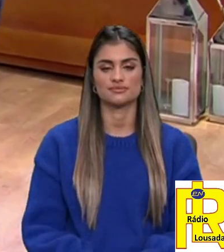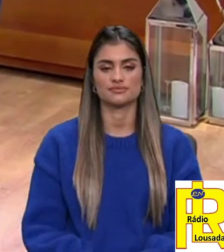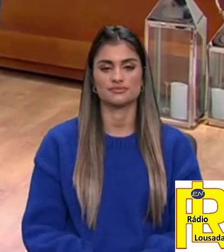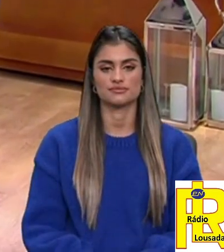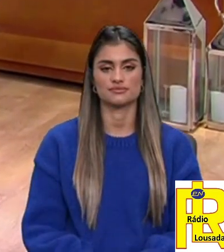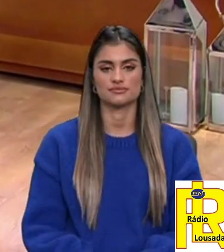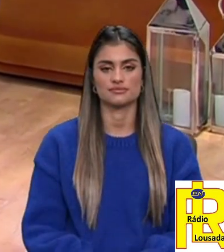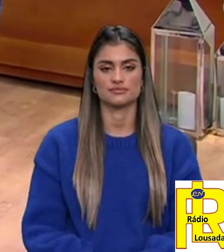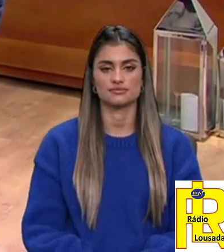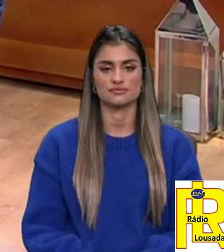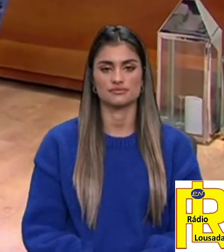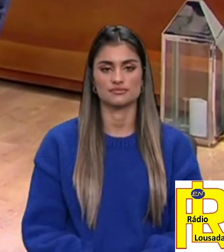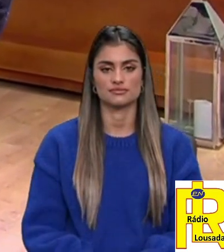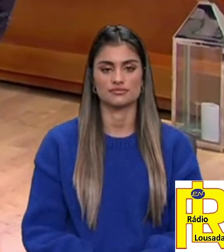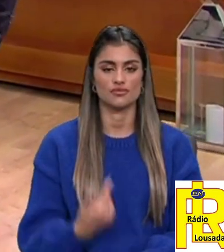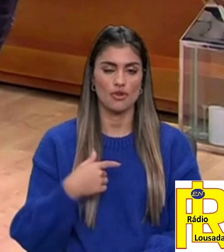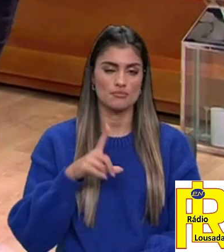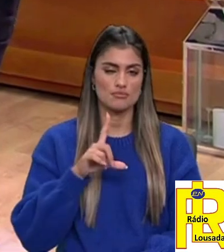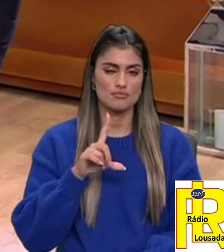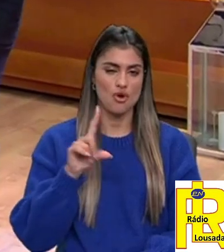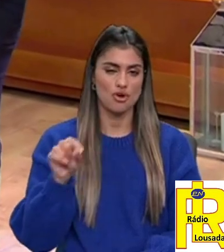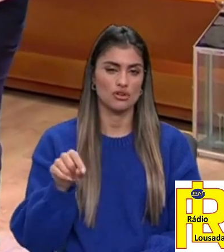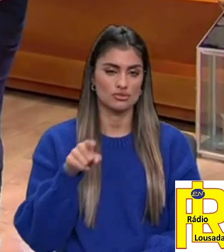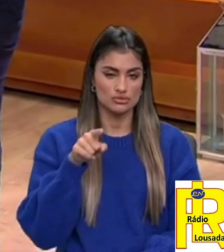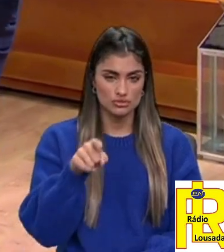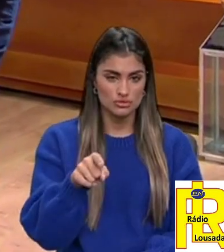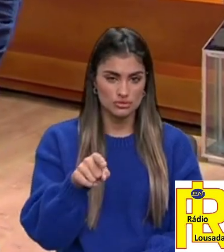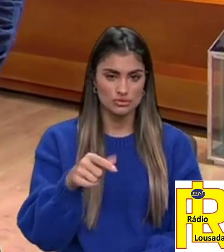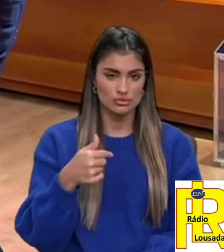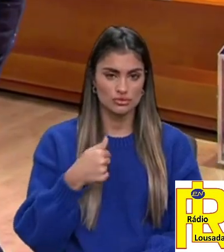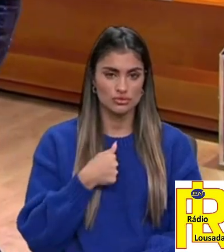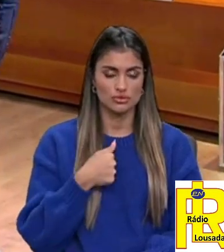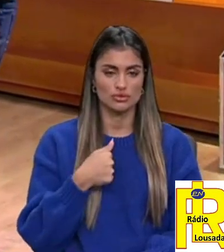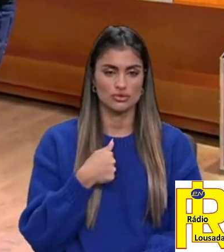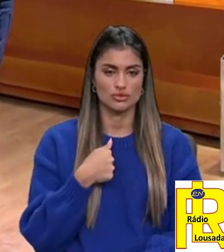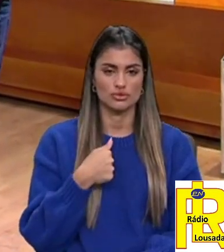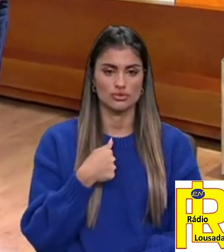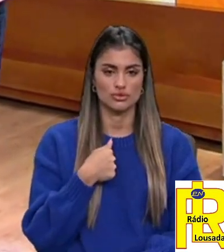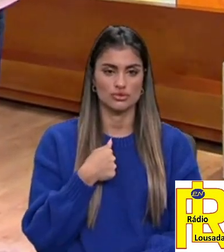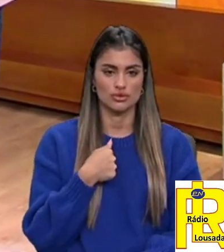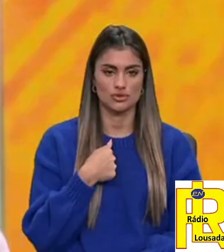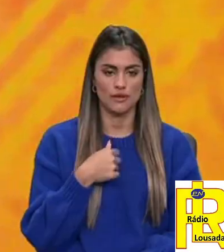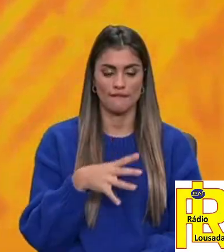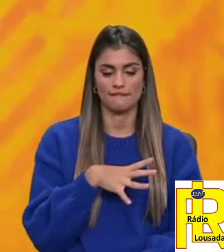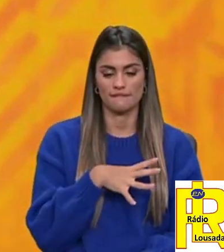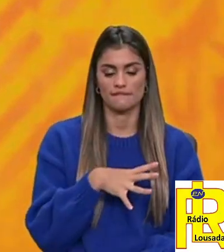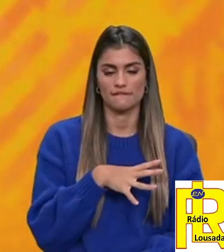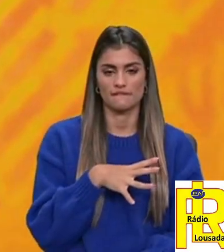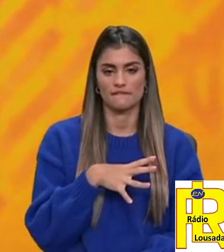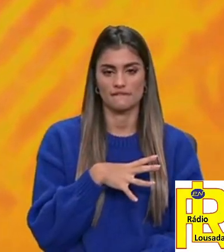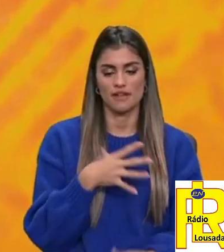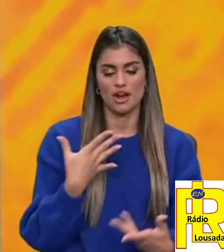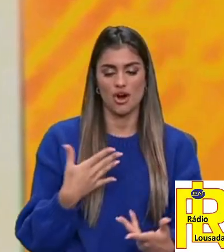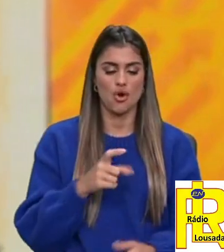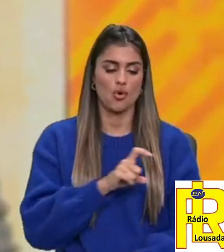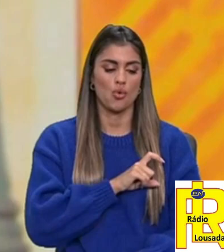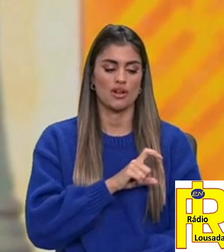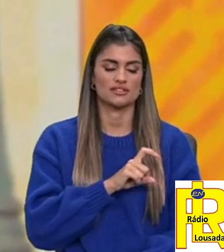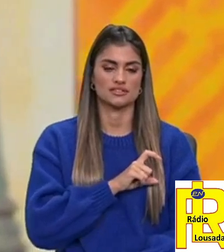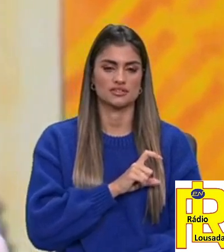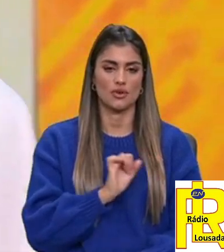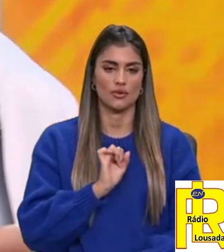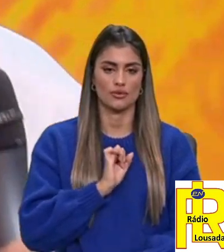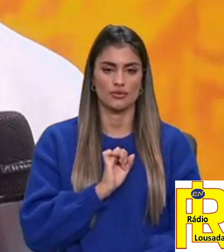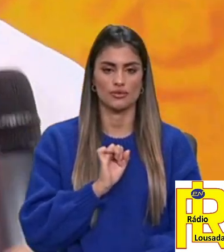Você foi embora, estou de volta agora. Meu coração chora